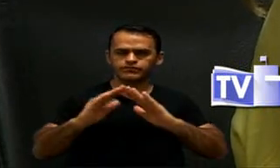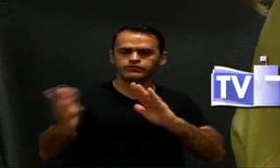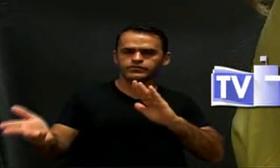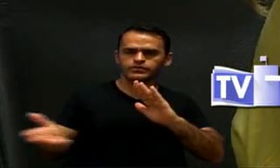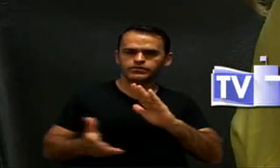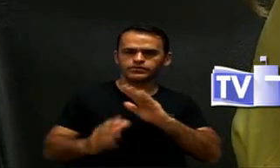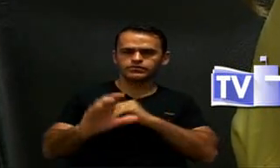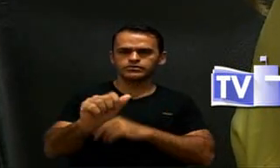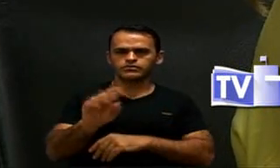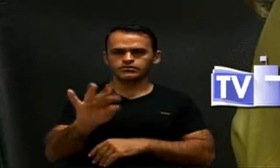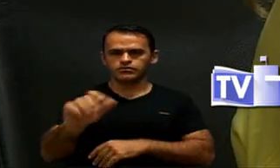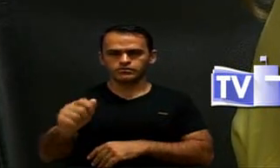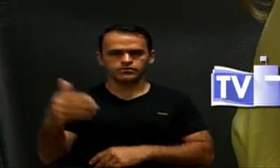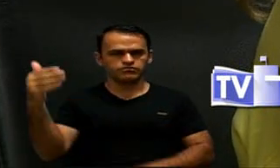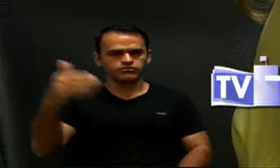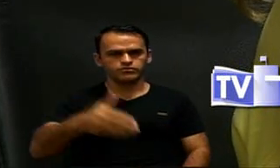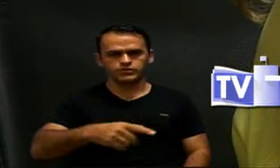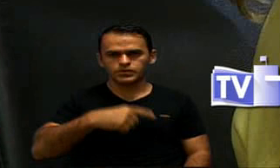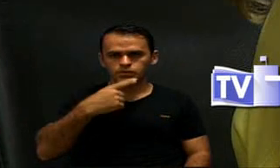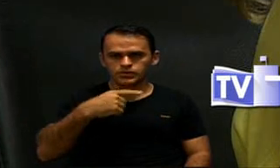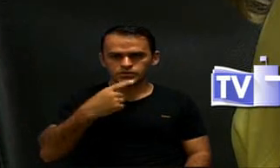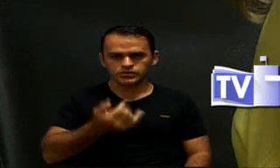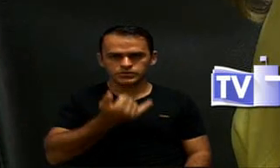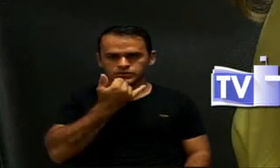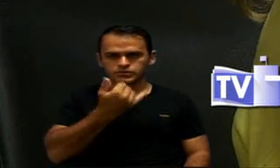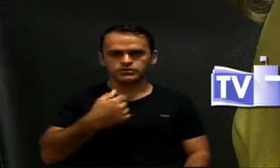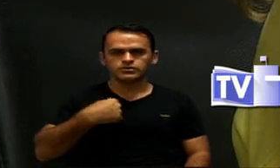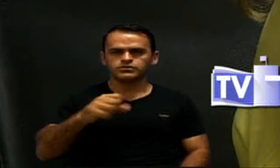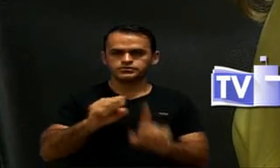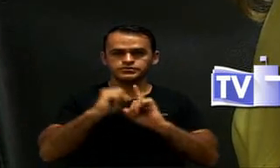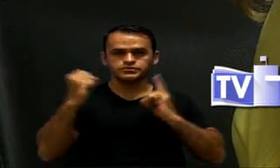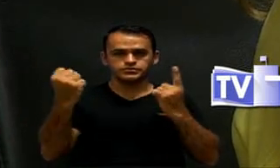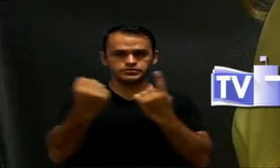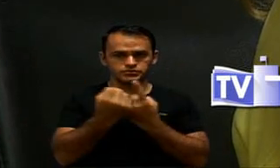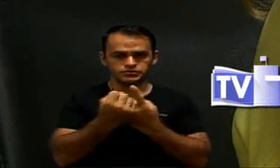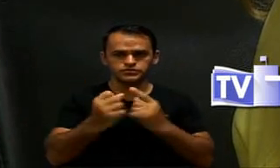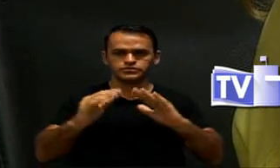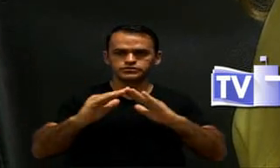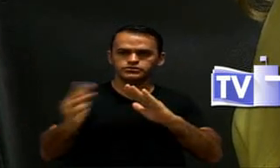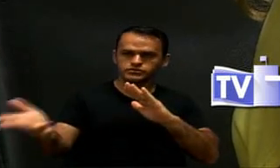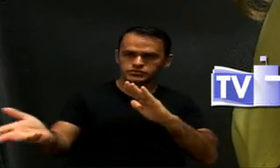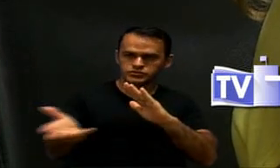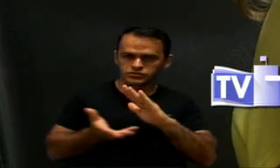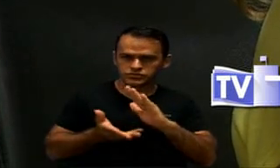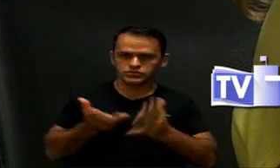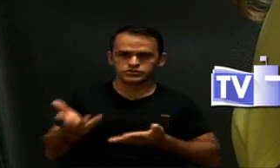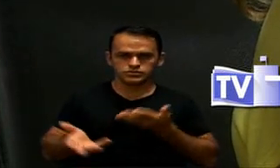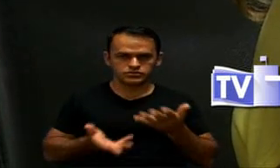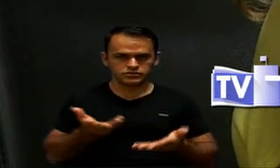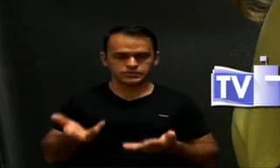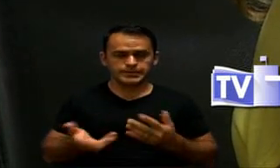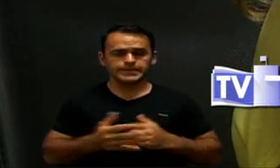Kátia Camargo. Muito obrigada. Eu sou assistente social da Casa Abrigo, e